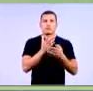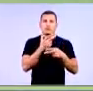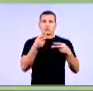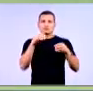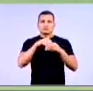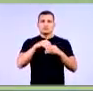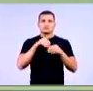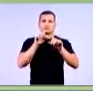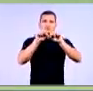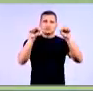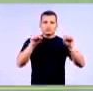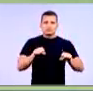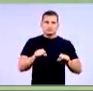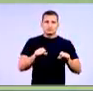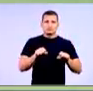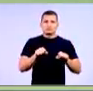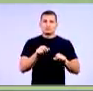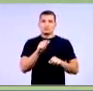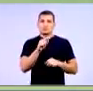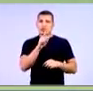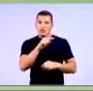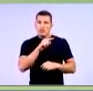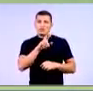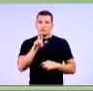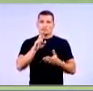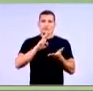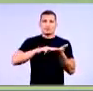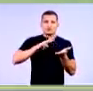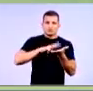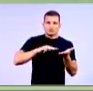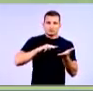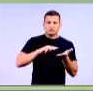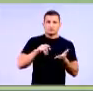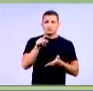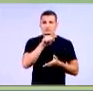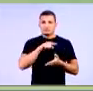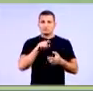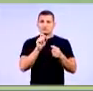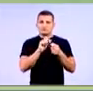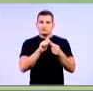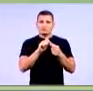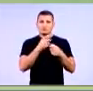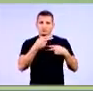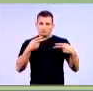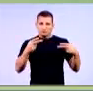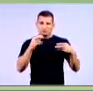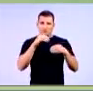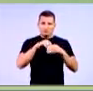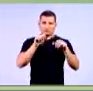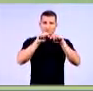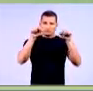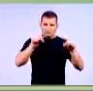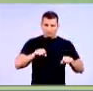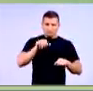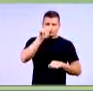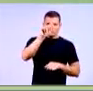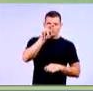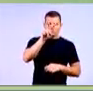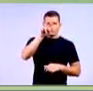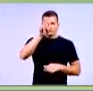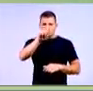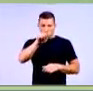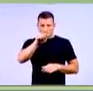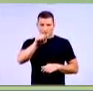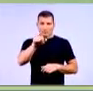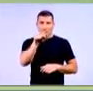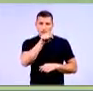do sistema. Então, isso é chamado de método. Né? Assim como vocês realizam ações no sistema, no ambiente virtual, no AVA, né?